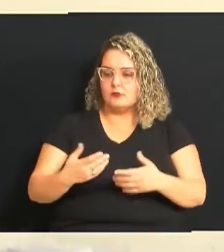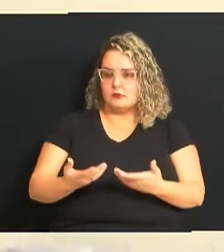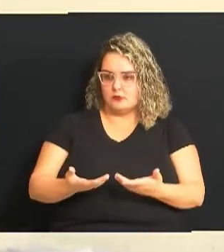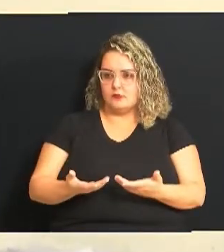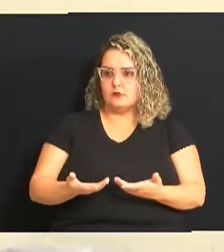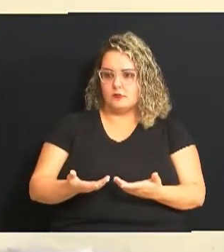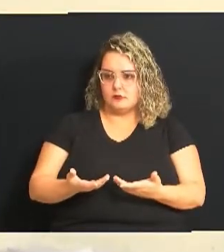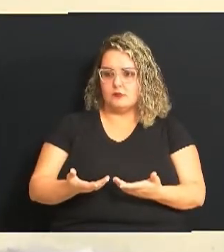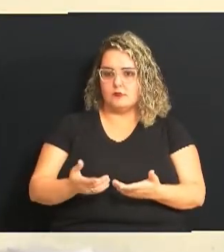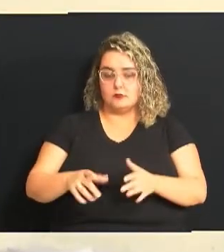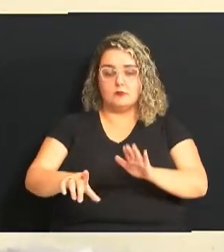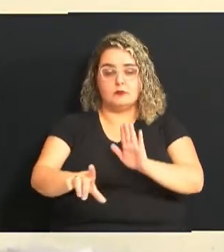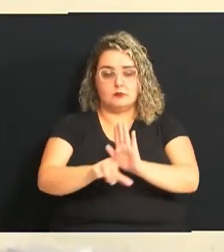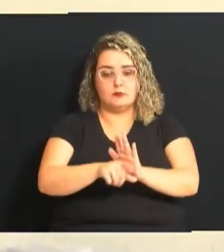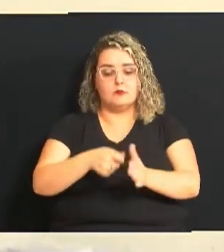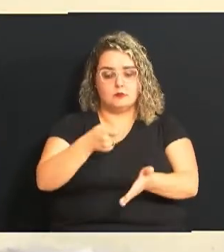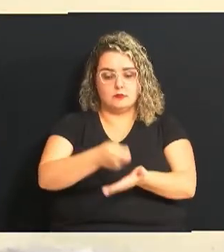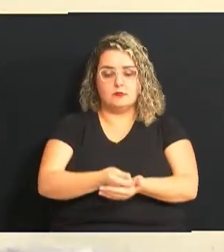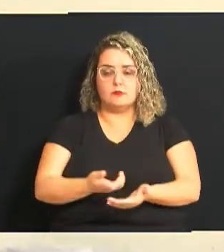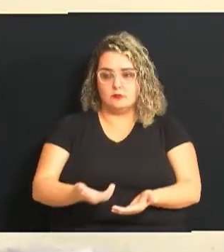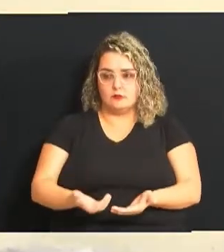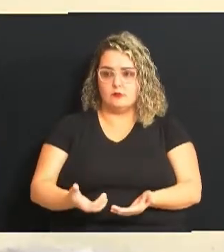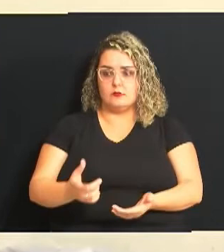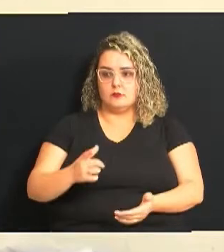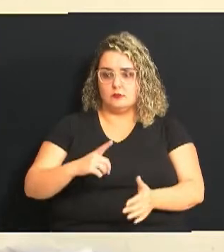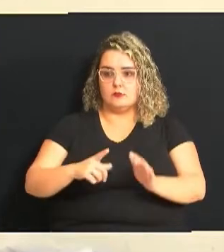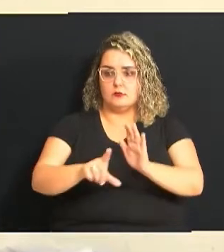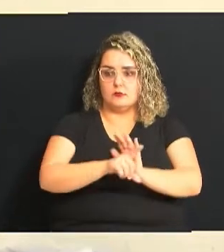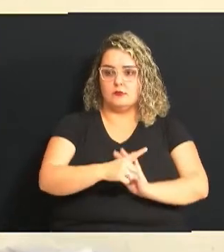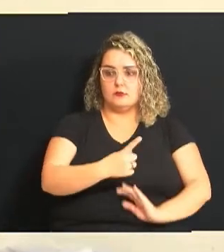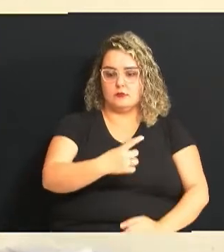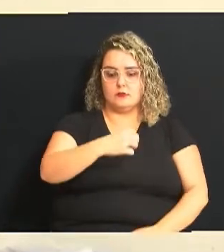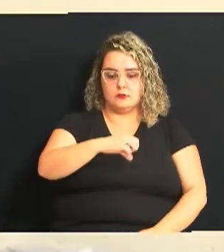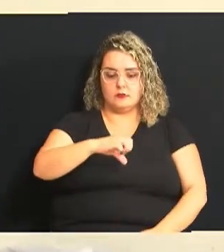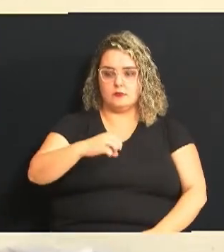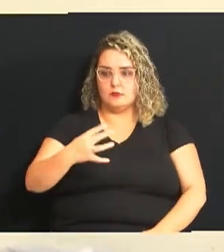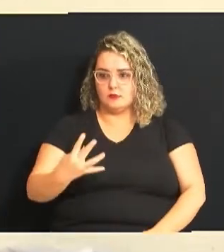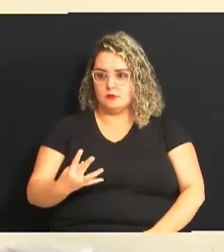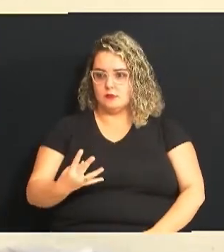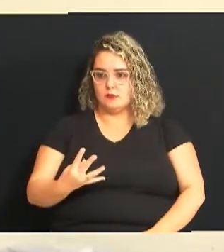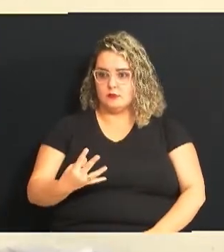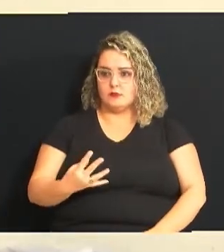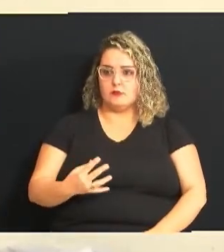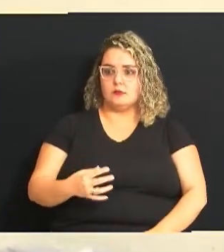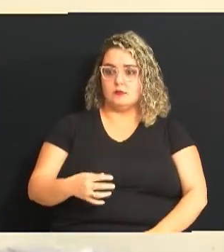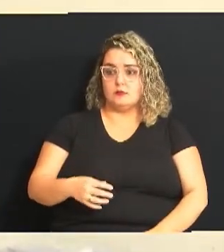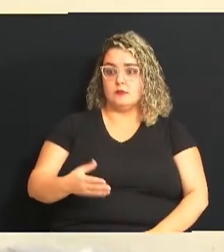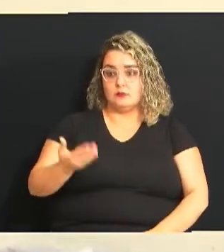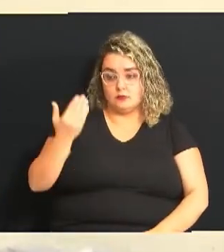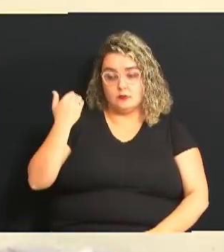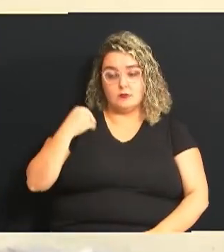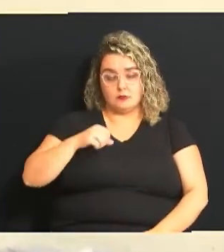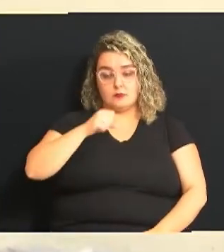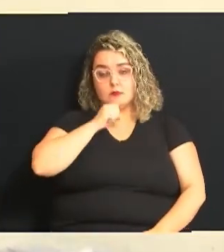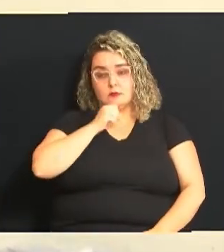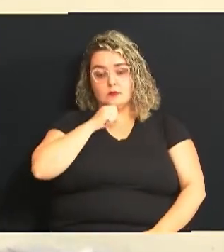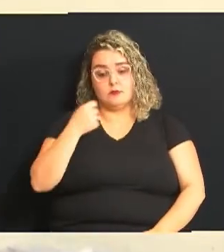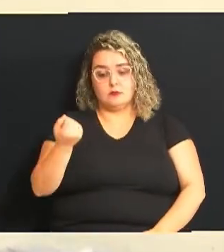à legislação. Nós temos uma lei de 1994, que é um pouco mais antiga do que o Estatuto, né?